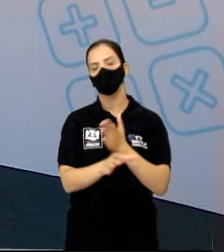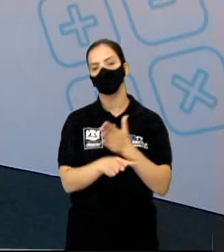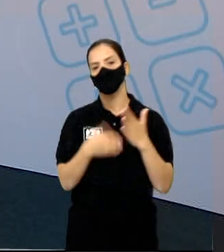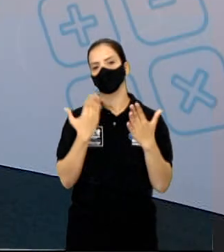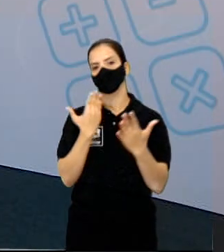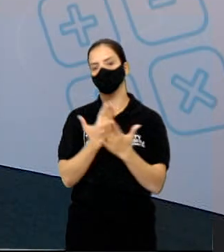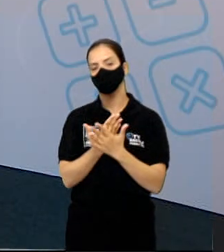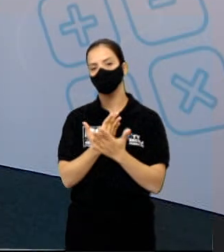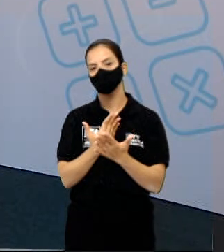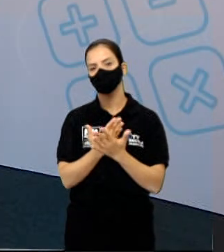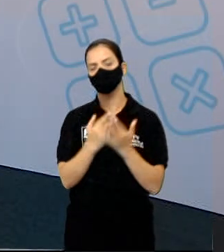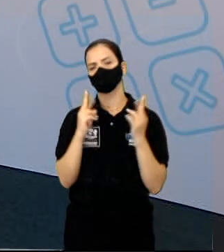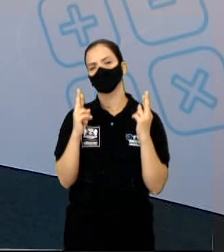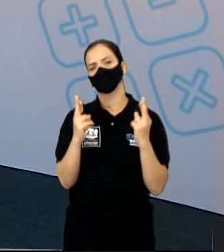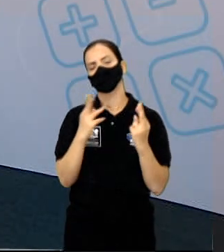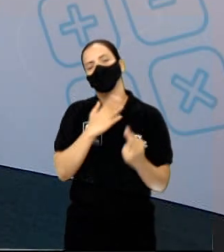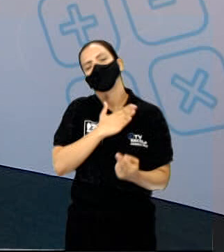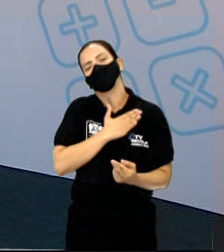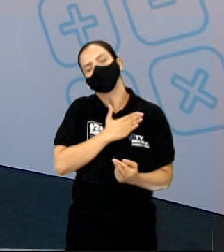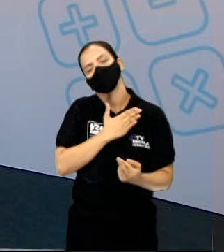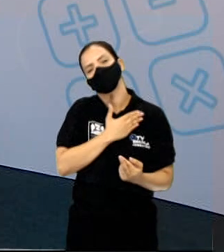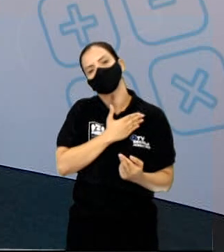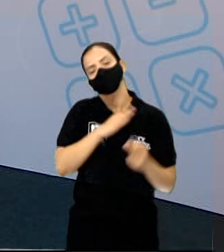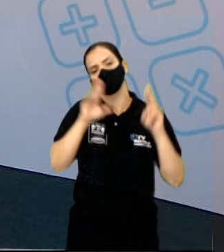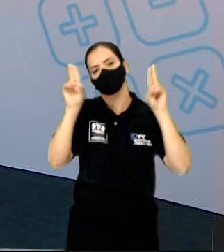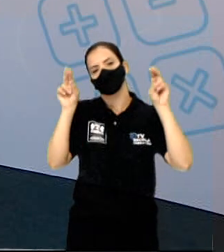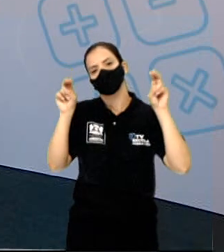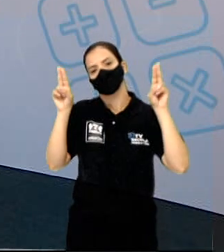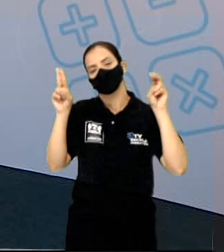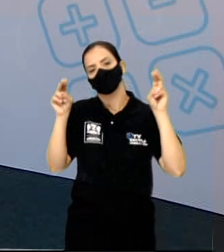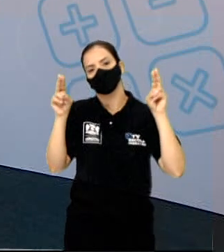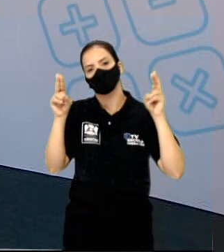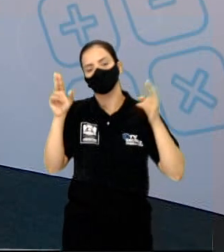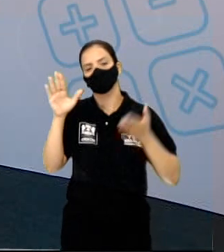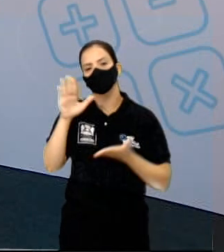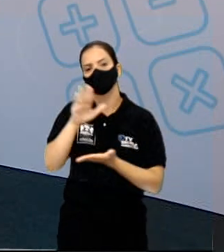aula. Espero que vocês tenham gostado da temática, e da nossa